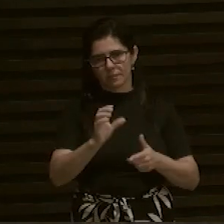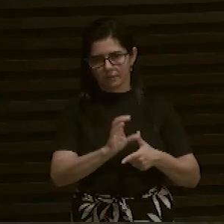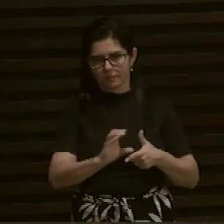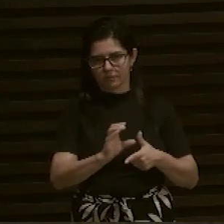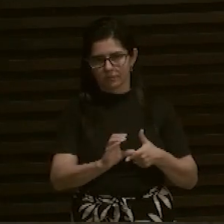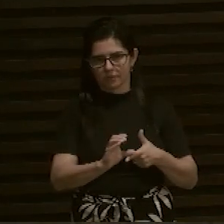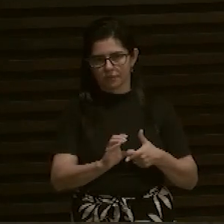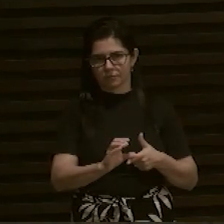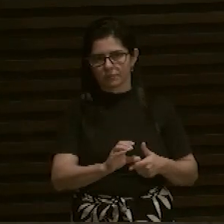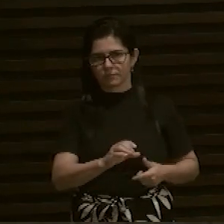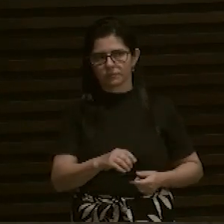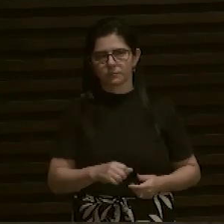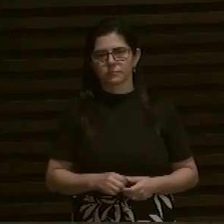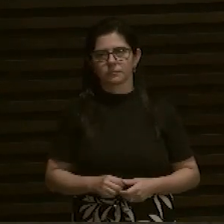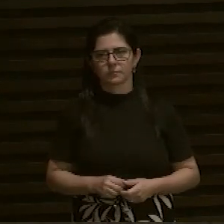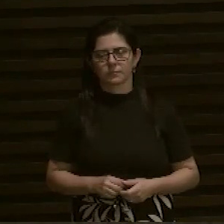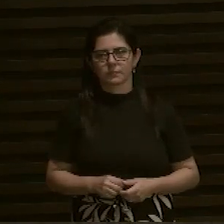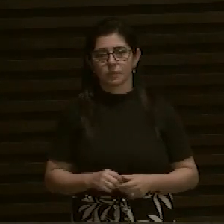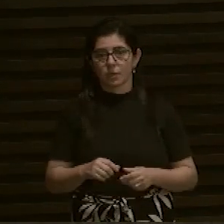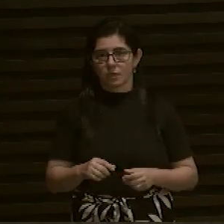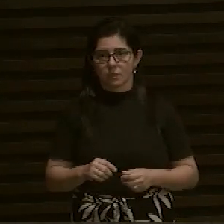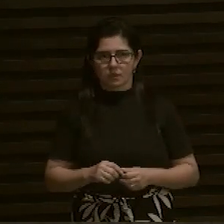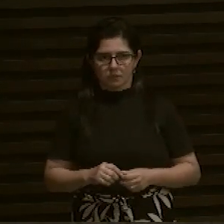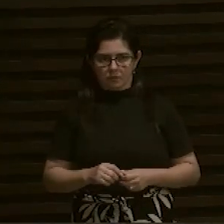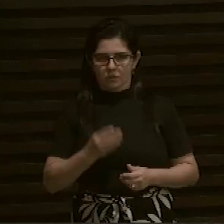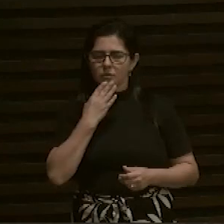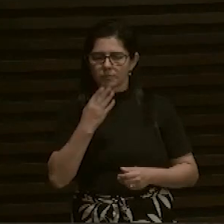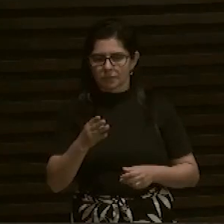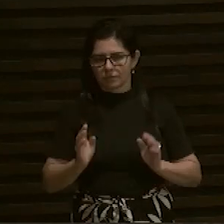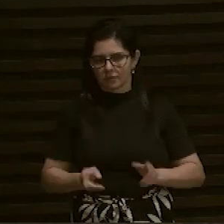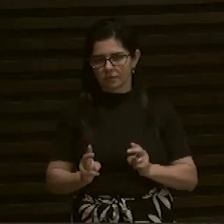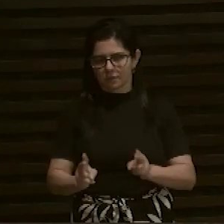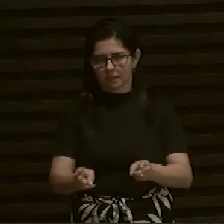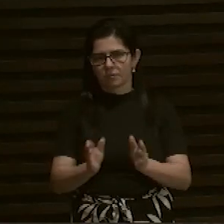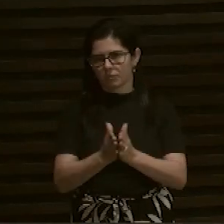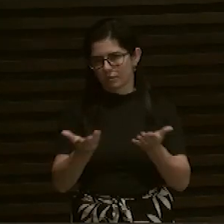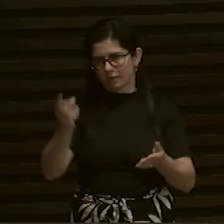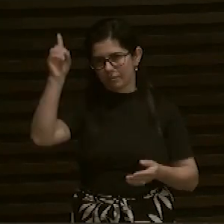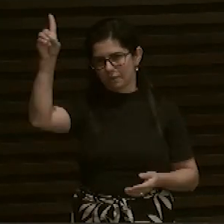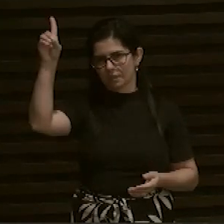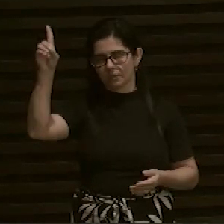1. Vou pedir que vocês fiquem com a Bíblia de vocês aberta, porque nós vamos ficar indo e